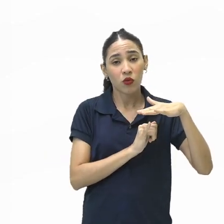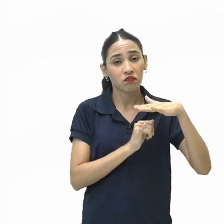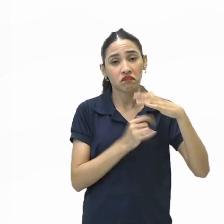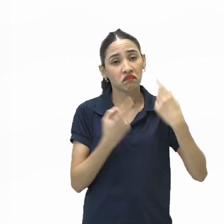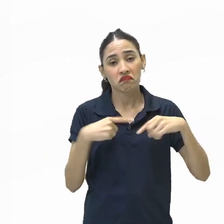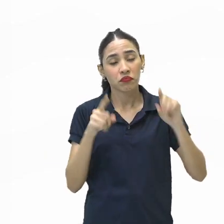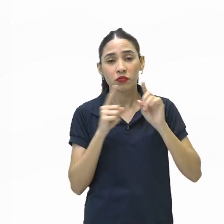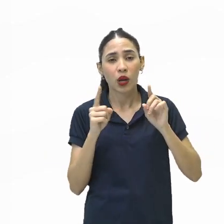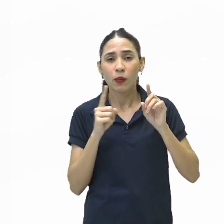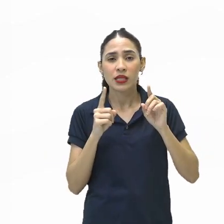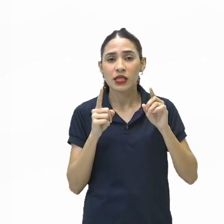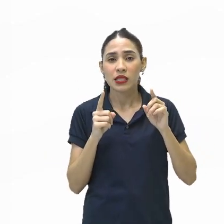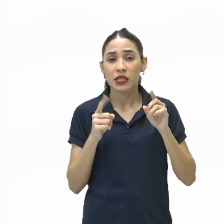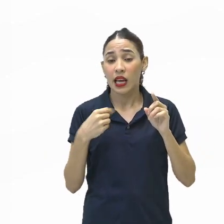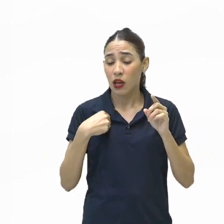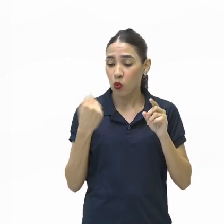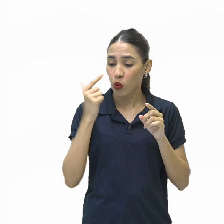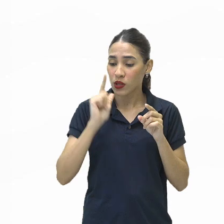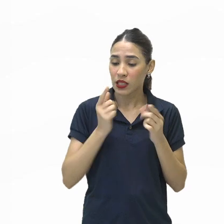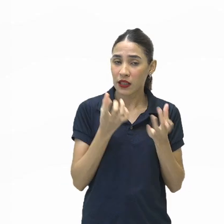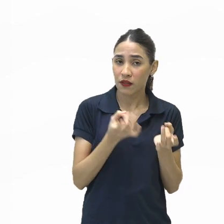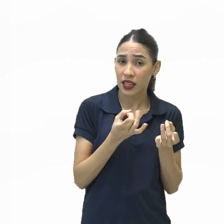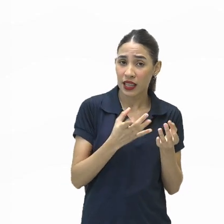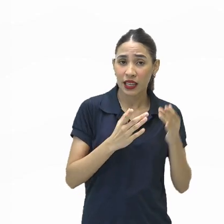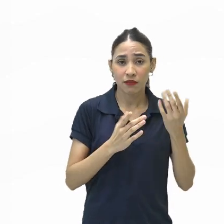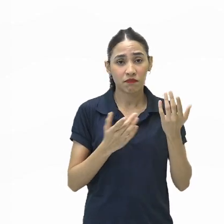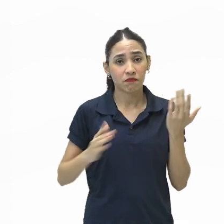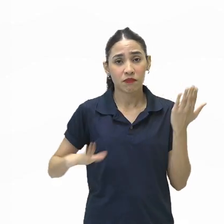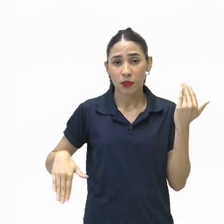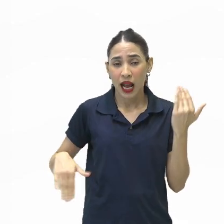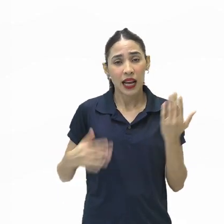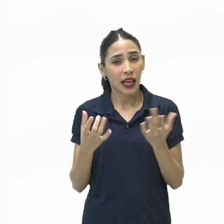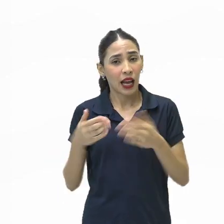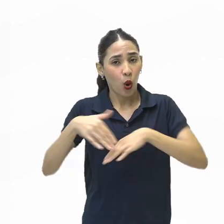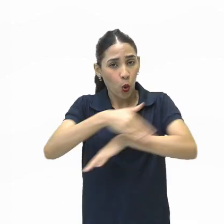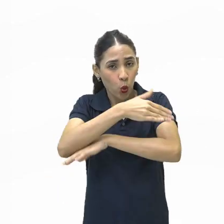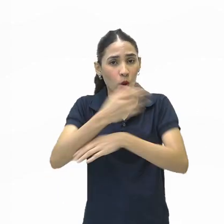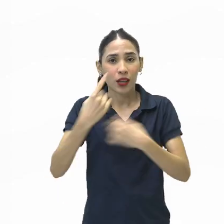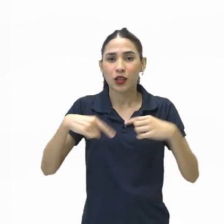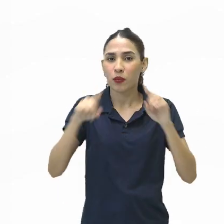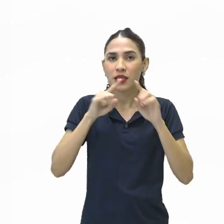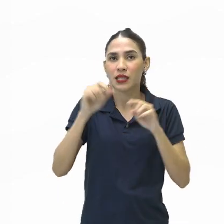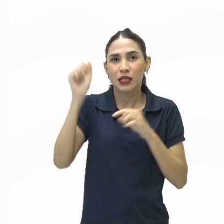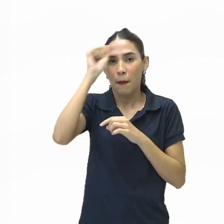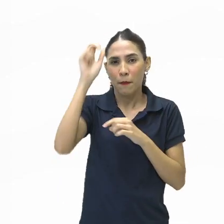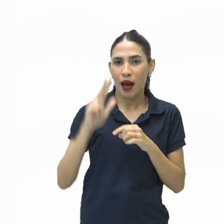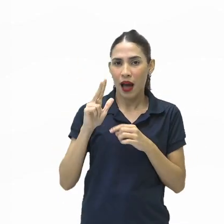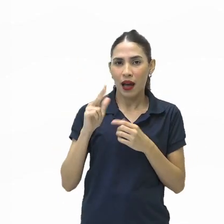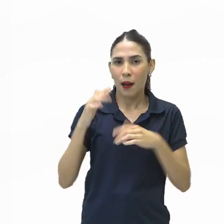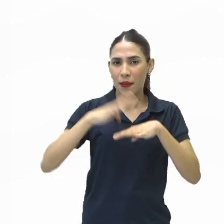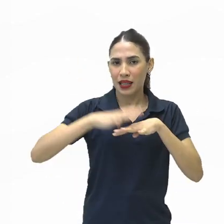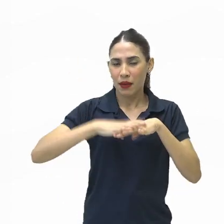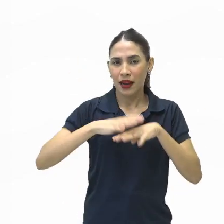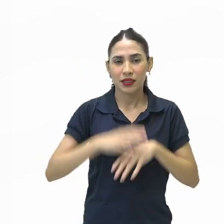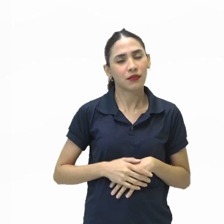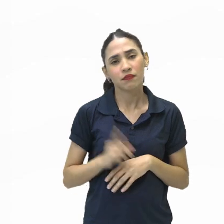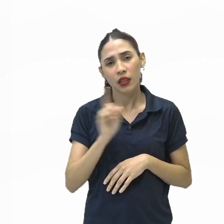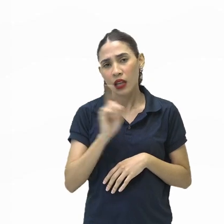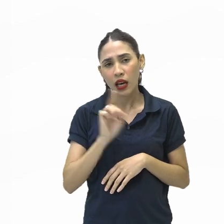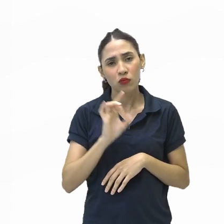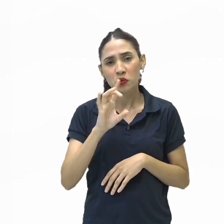tão necessário. Para eu vender algo na rua, não preciso ser um expert da matemática, né? Basta fazer ali